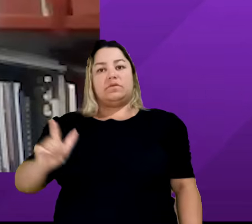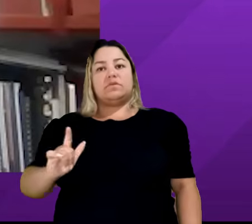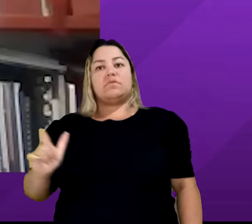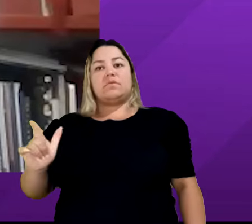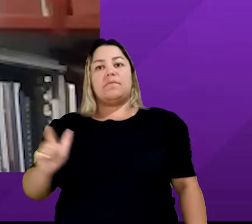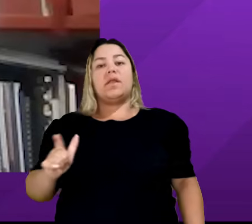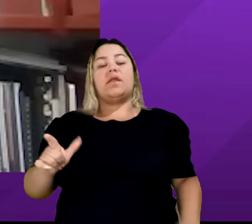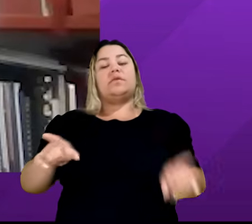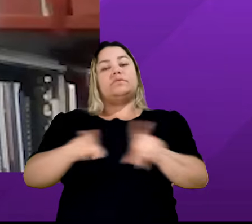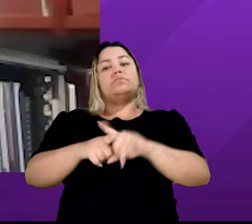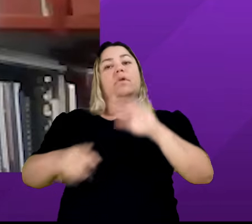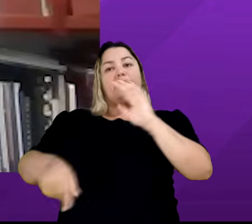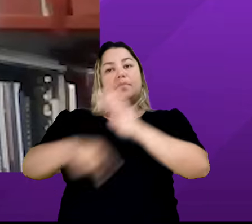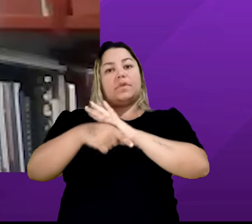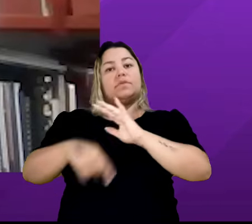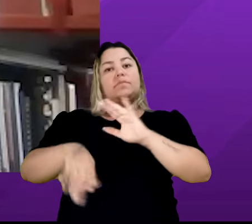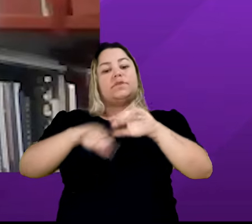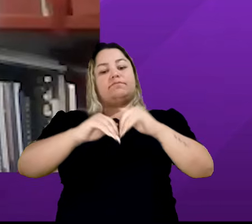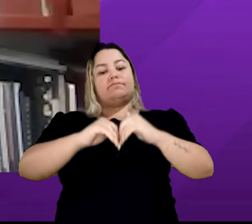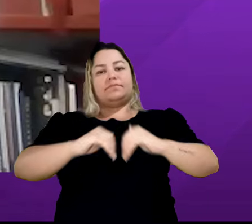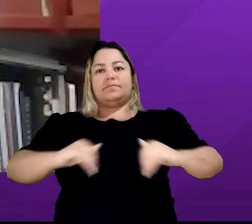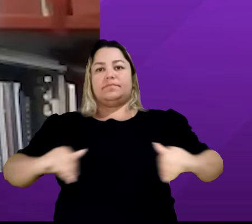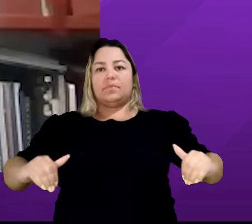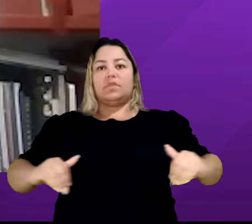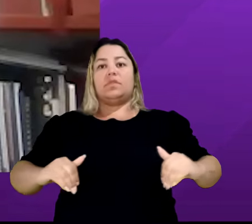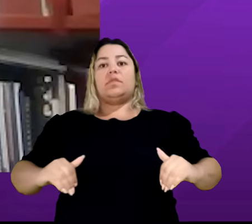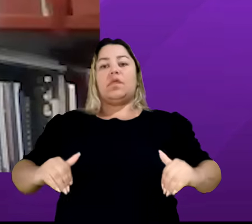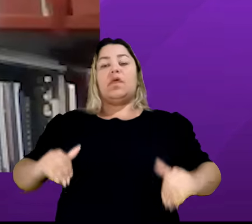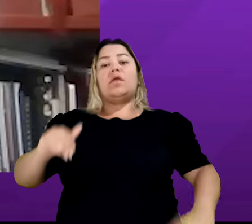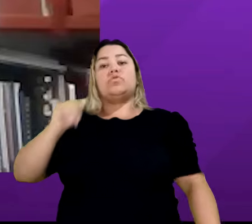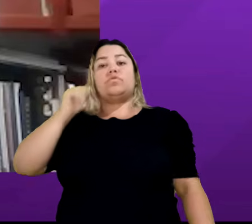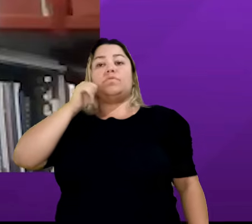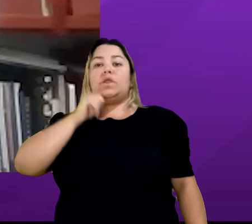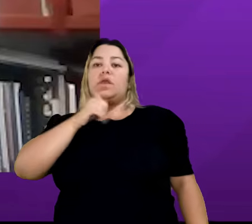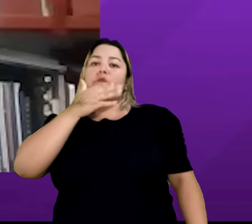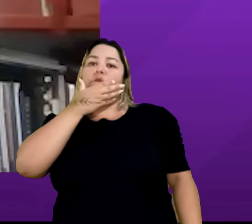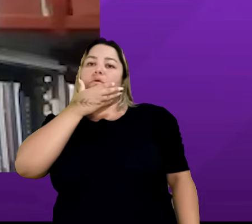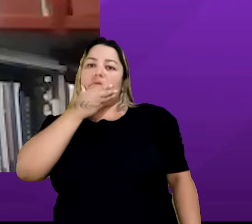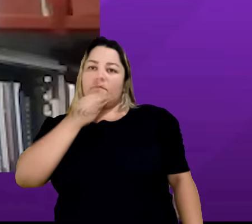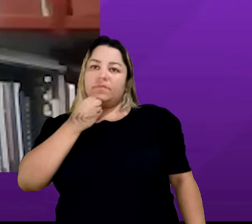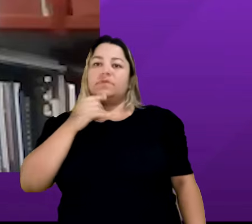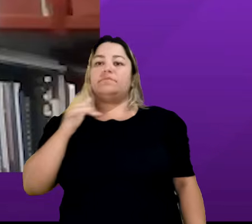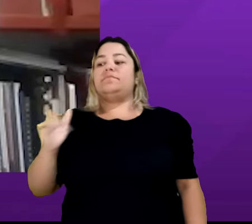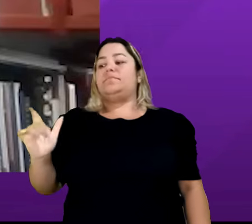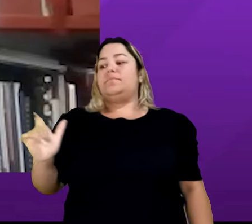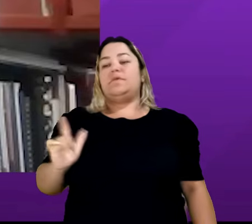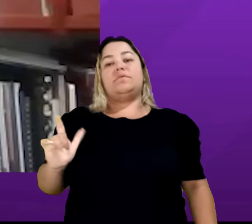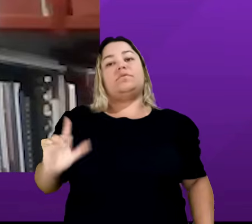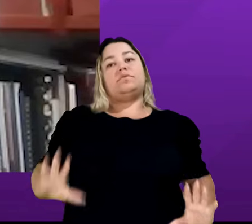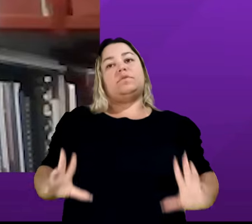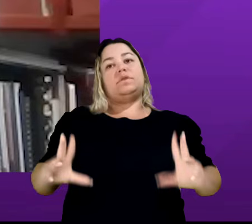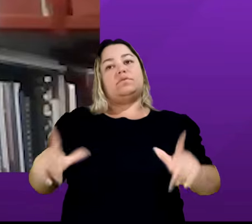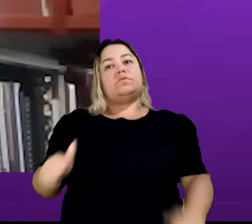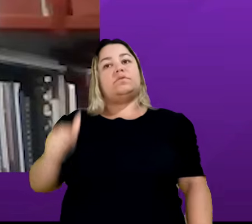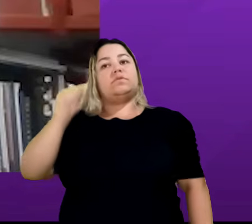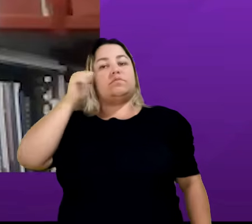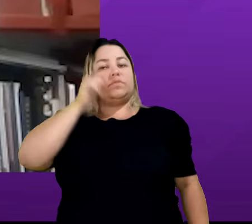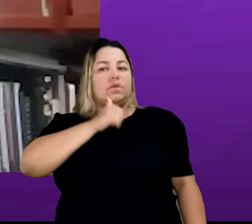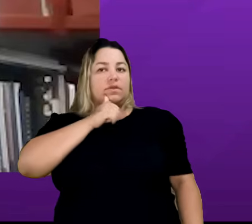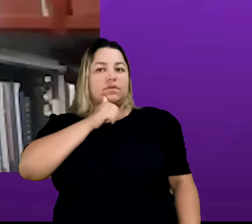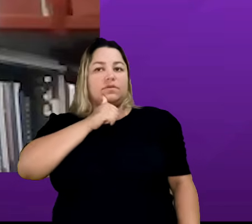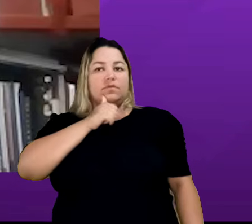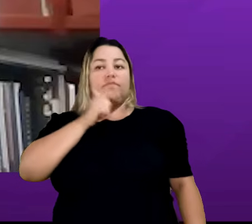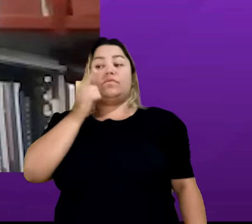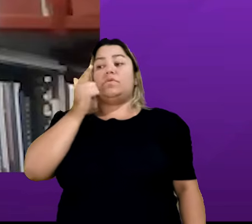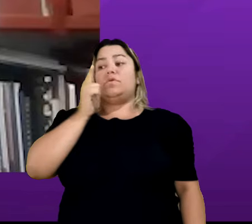dessa divisão sexual do trabalho que existe, que nem todas as mulheres, nem todas conseguem